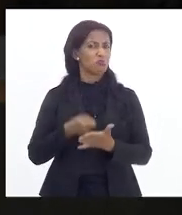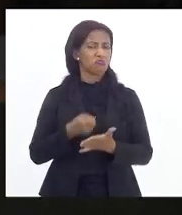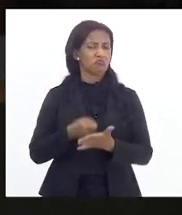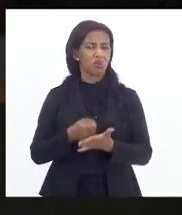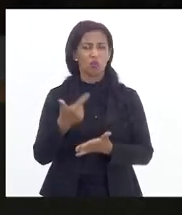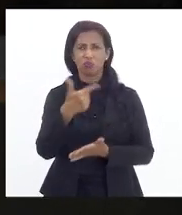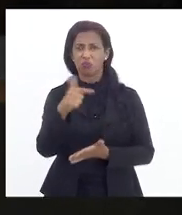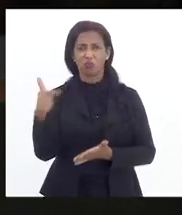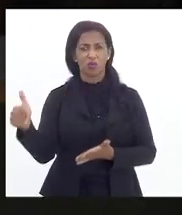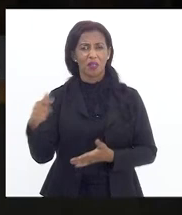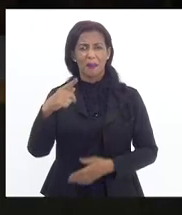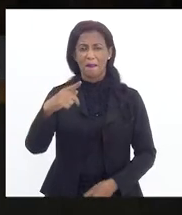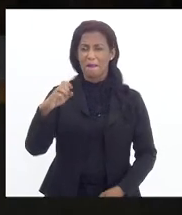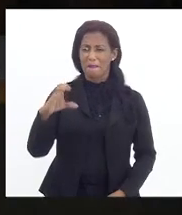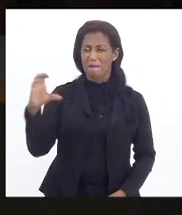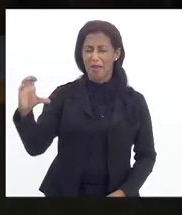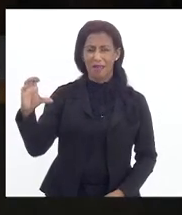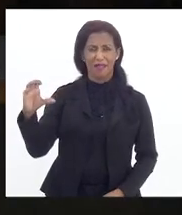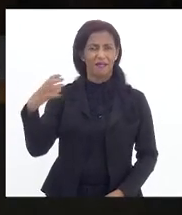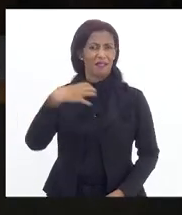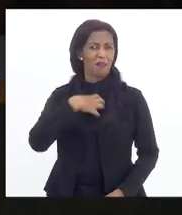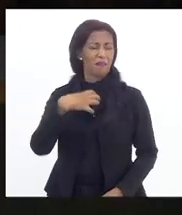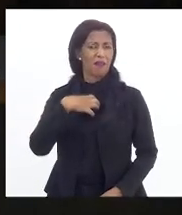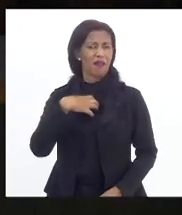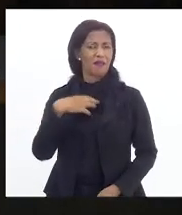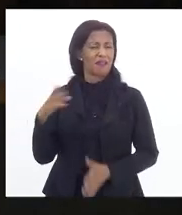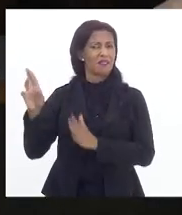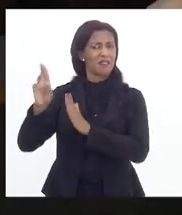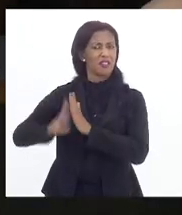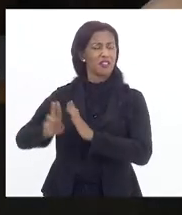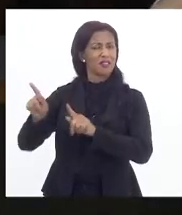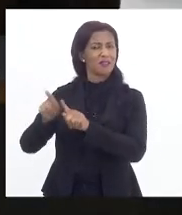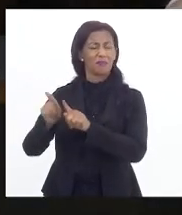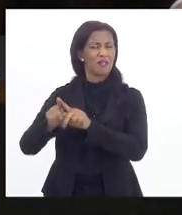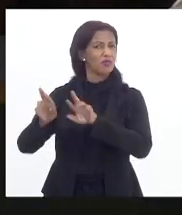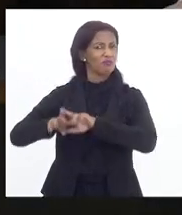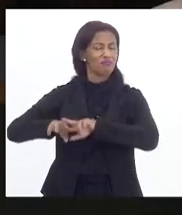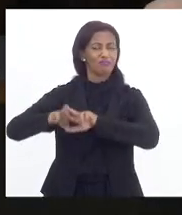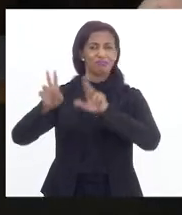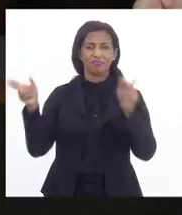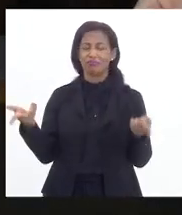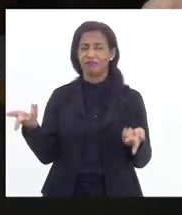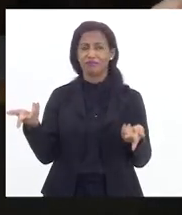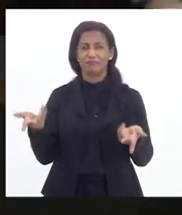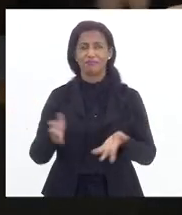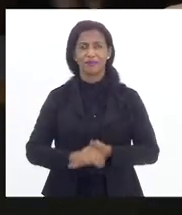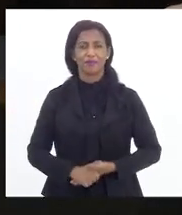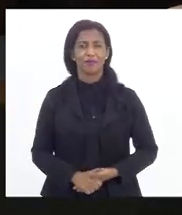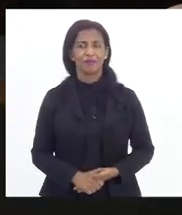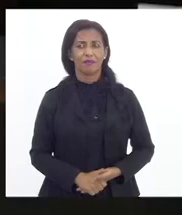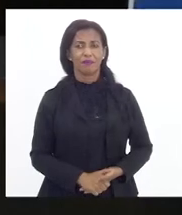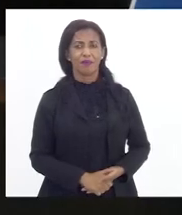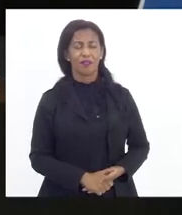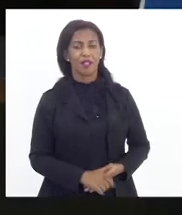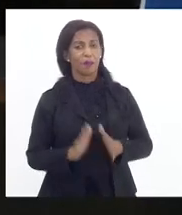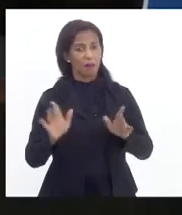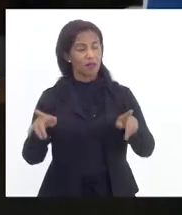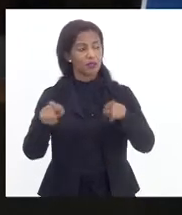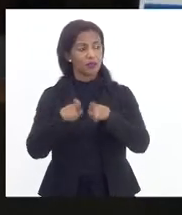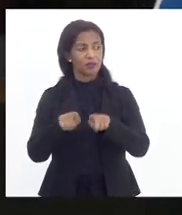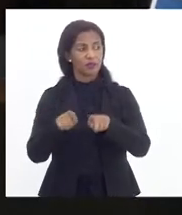tem uma perto da Bahia recente que as regras de transição são totalmente distintas mas